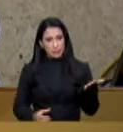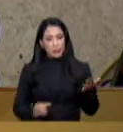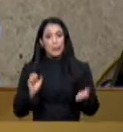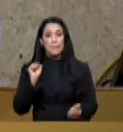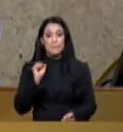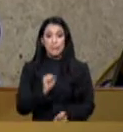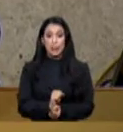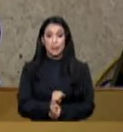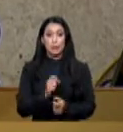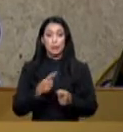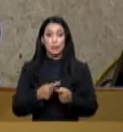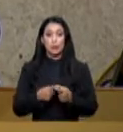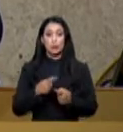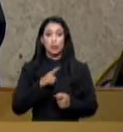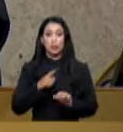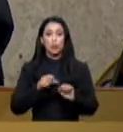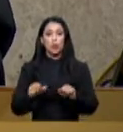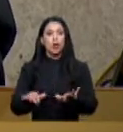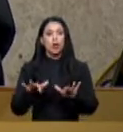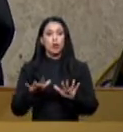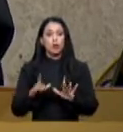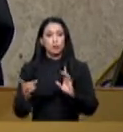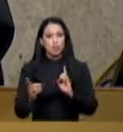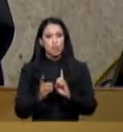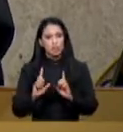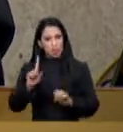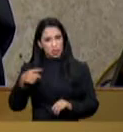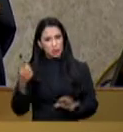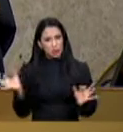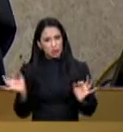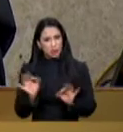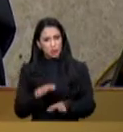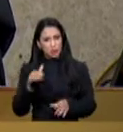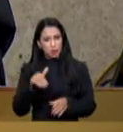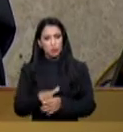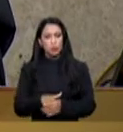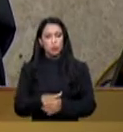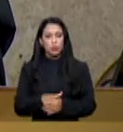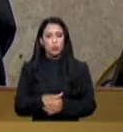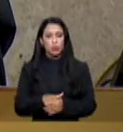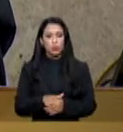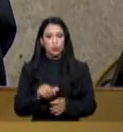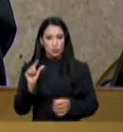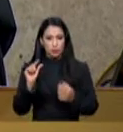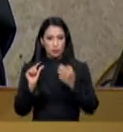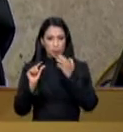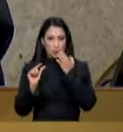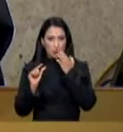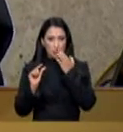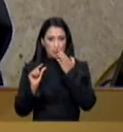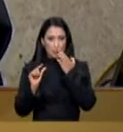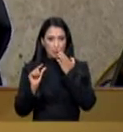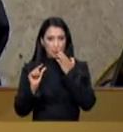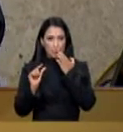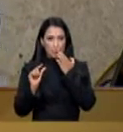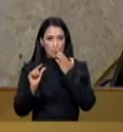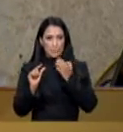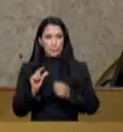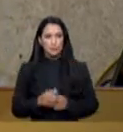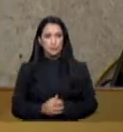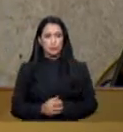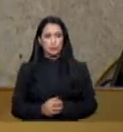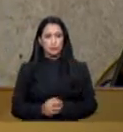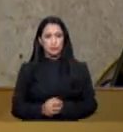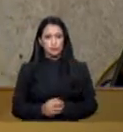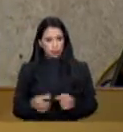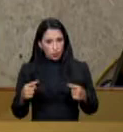parar, porque tenho audiência na presidência, e depois terminar o voto, que não falta muito. Os senhores estão de acordo?